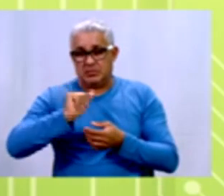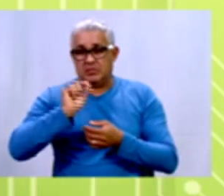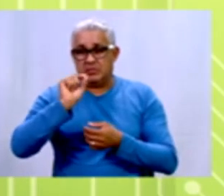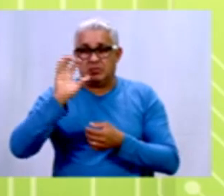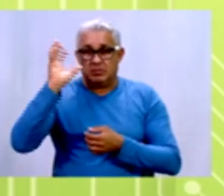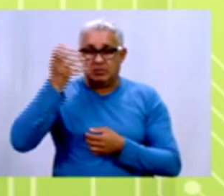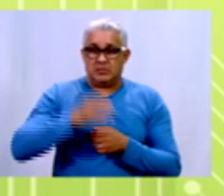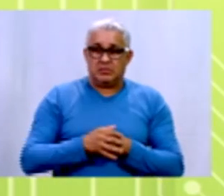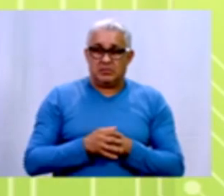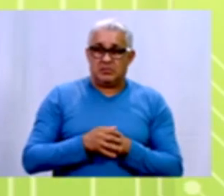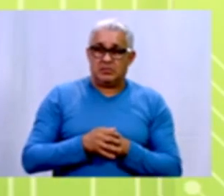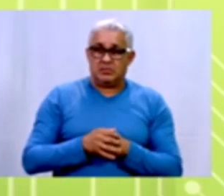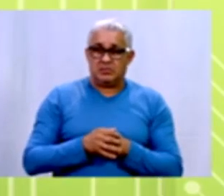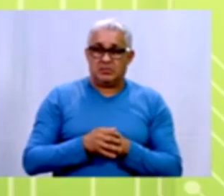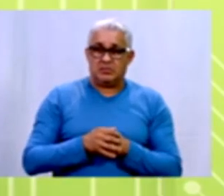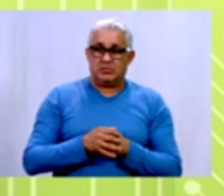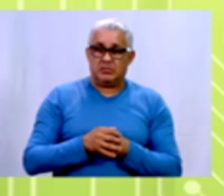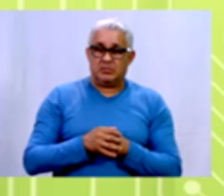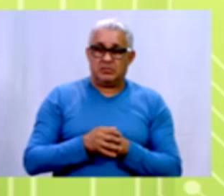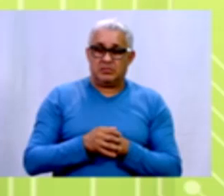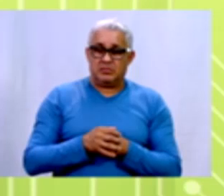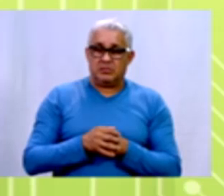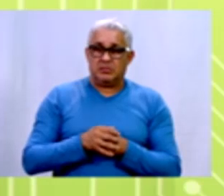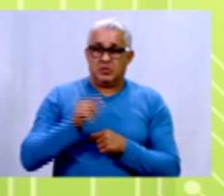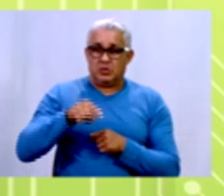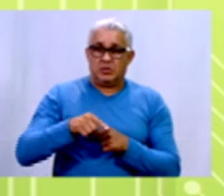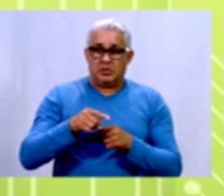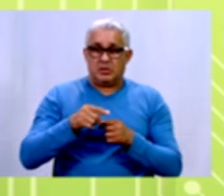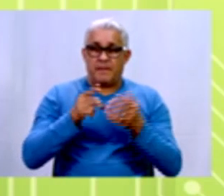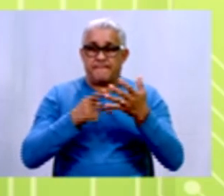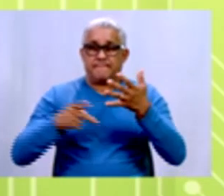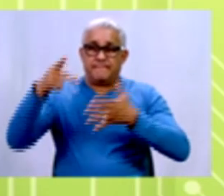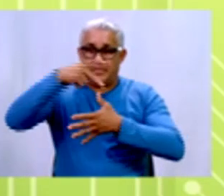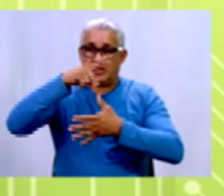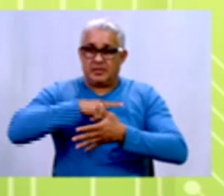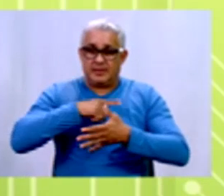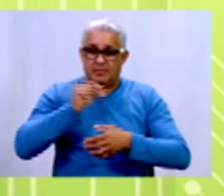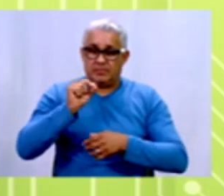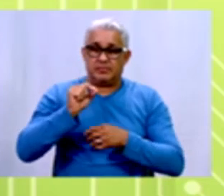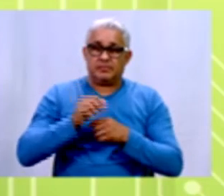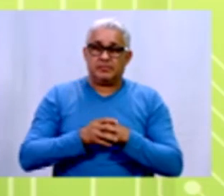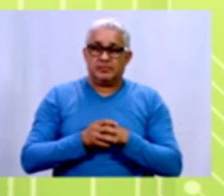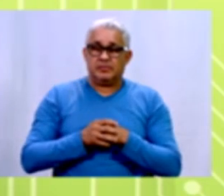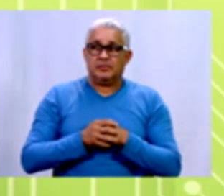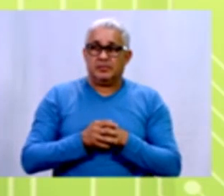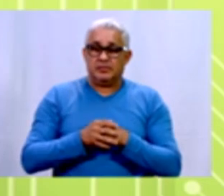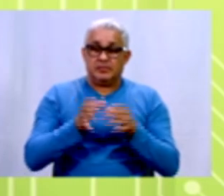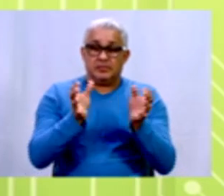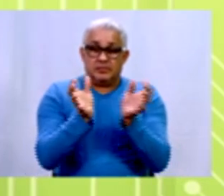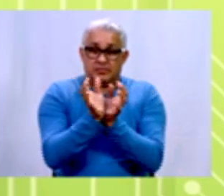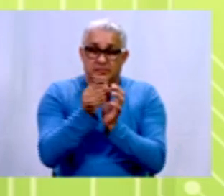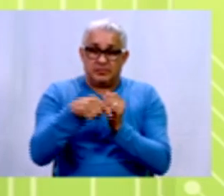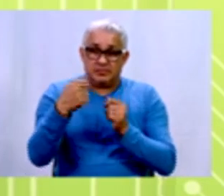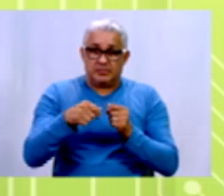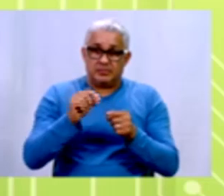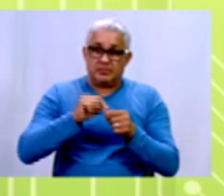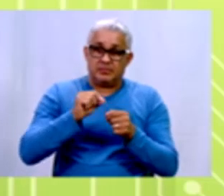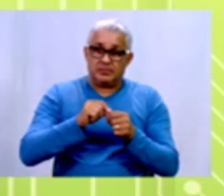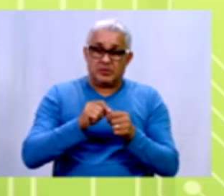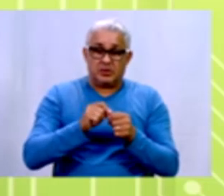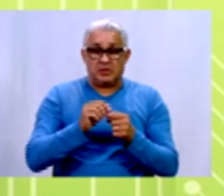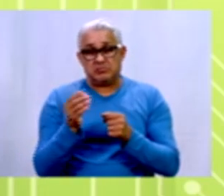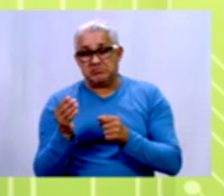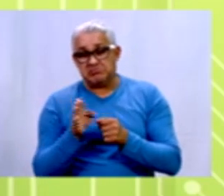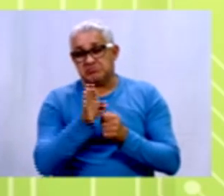Como o Product Backlog ele está priorizado, o que o time precisa fazer? é só ir no